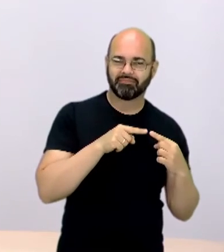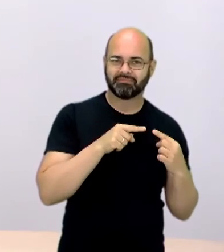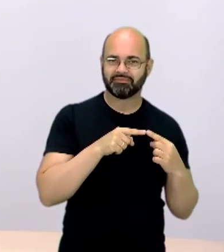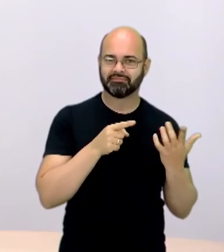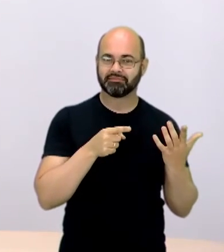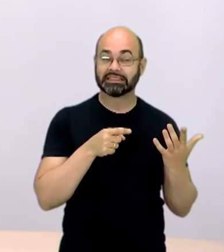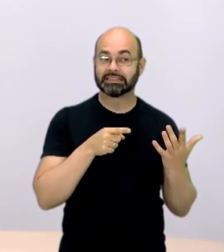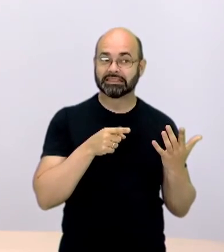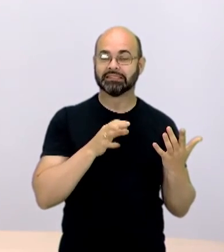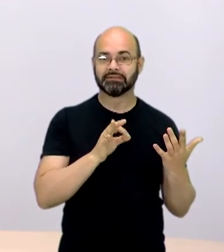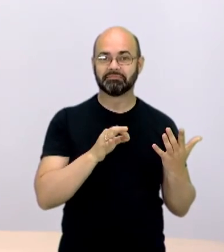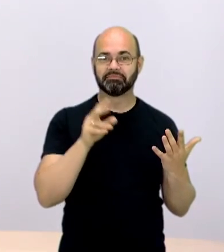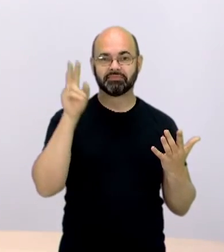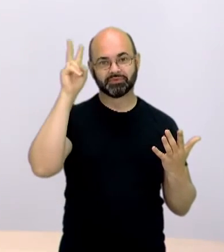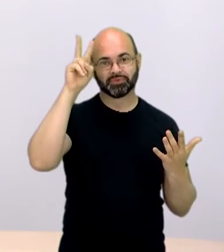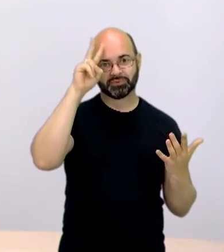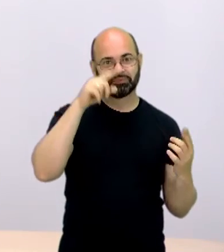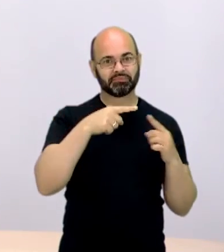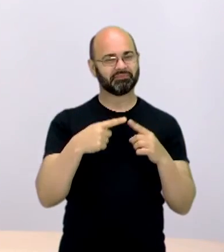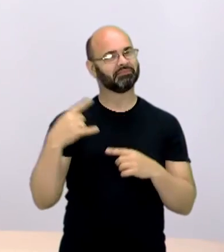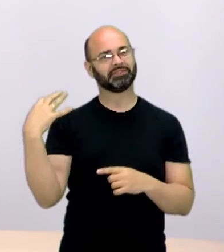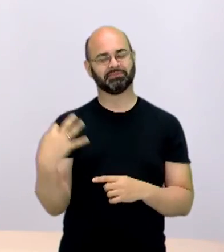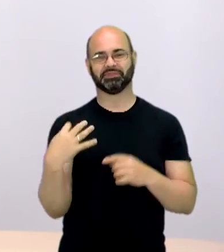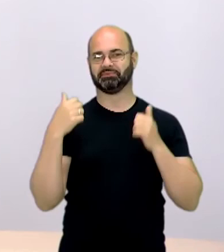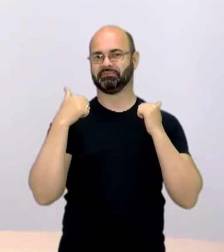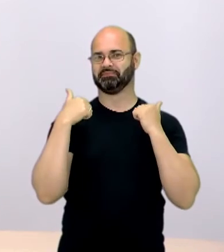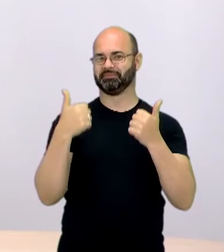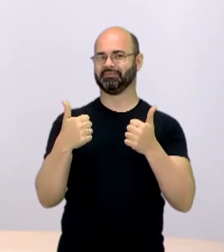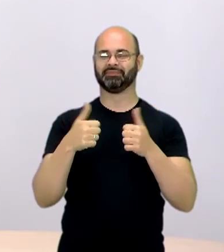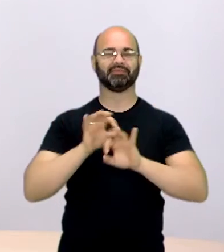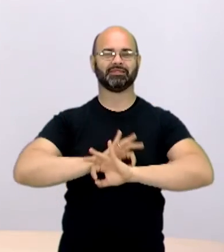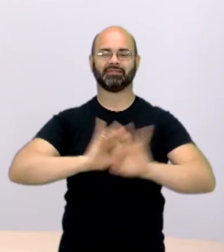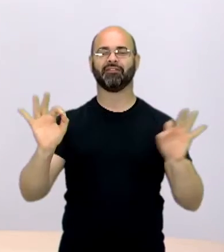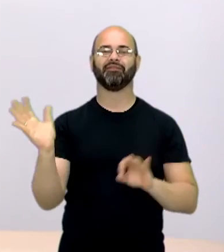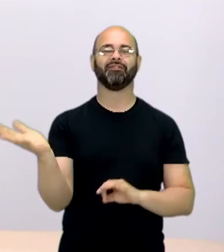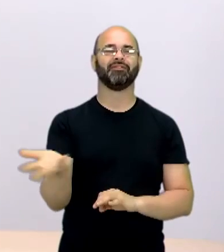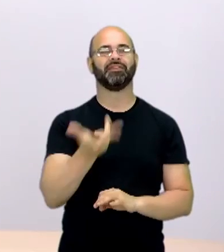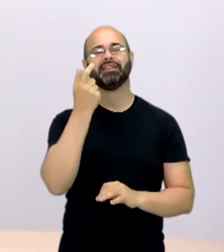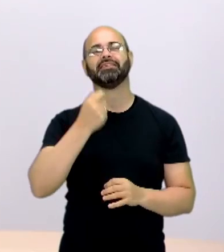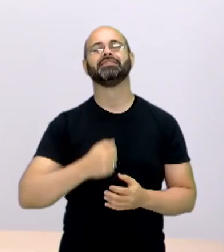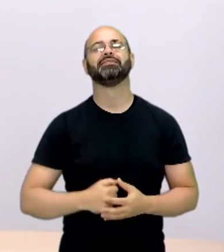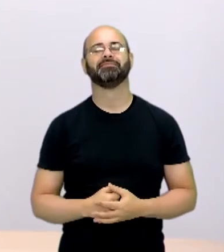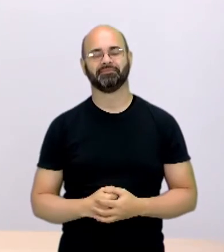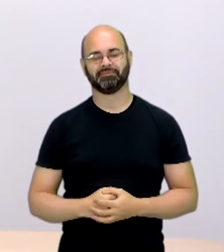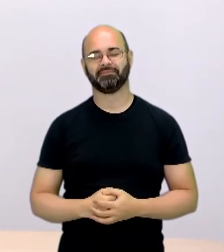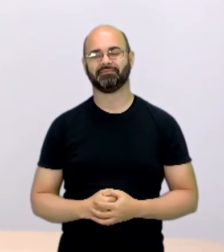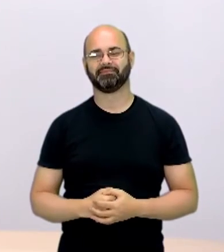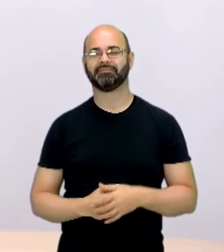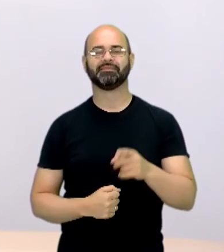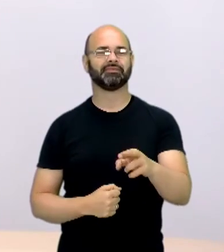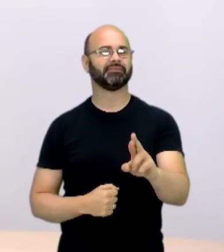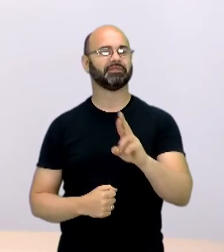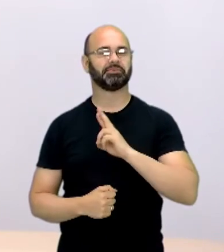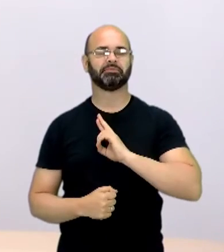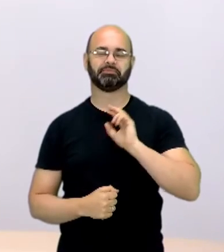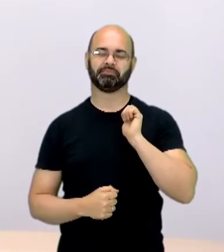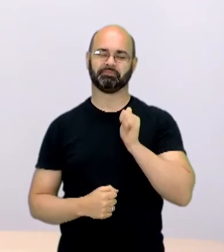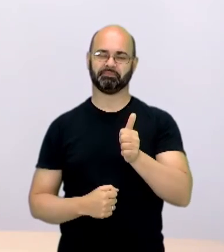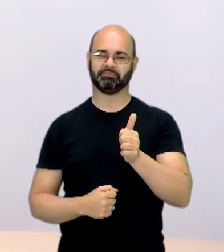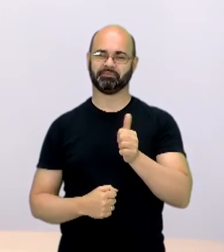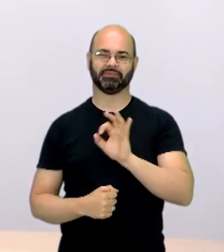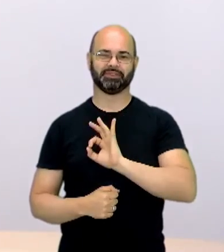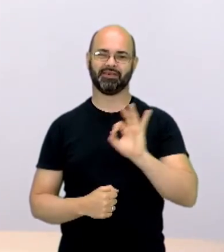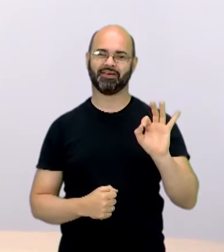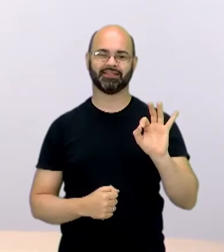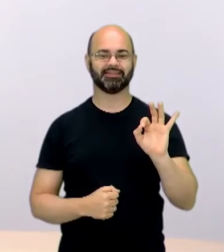fazer sentido da história. So, perfect. What you did was fantastic. Vocês mandaram aí de resposta, foi muito boa. E